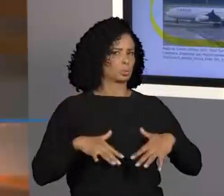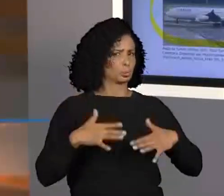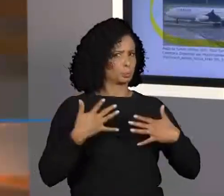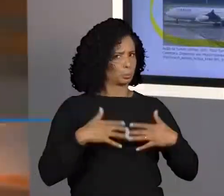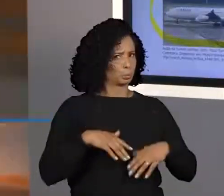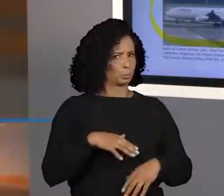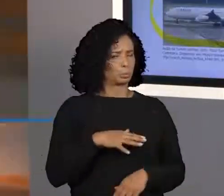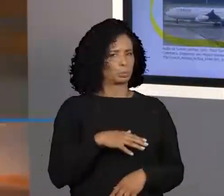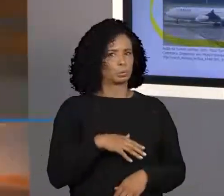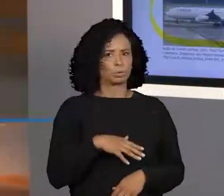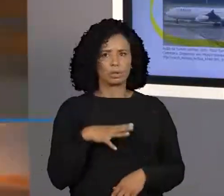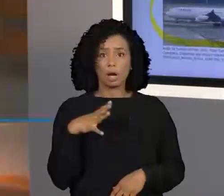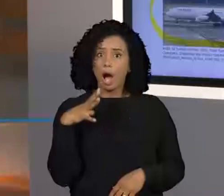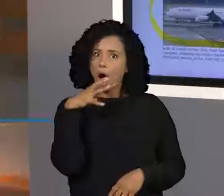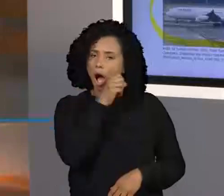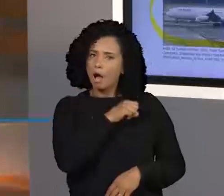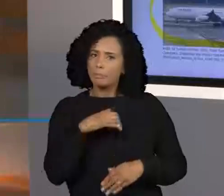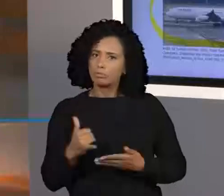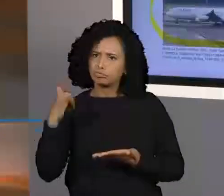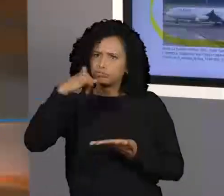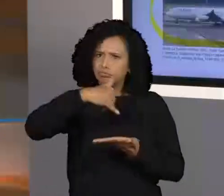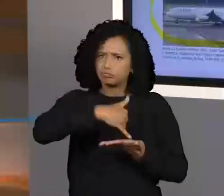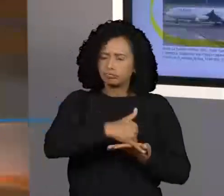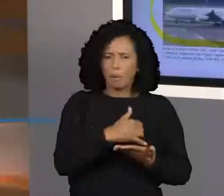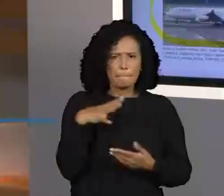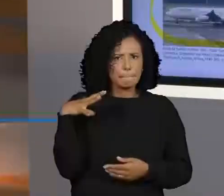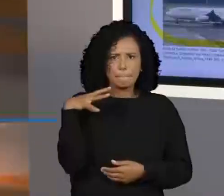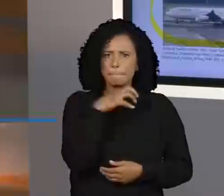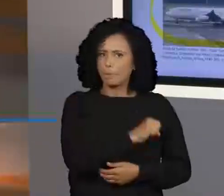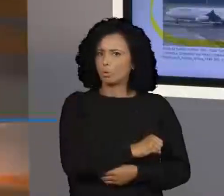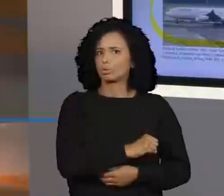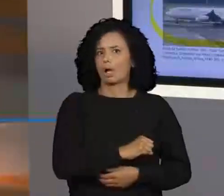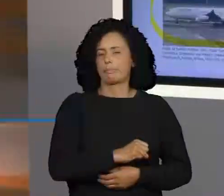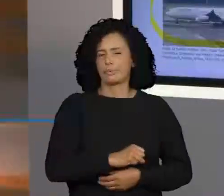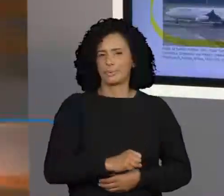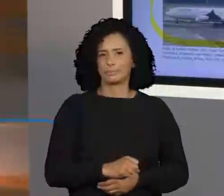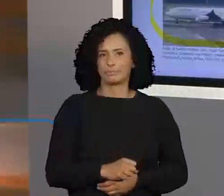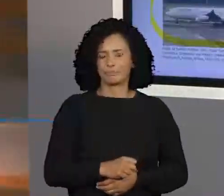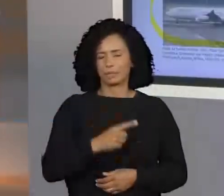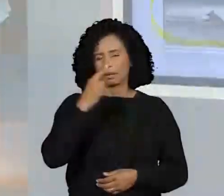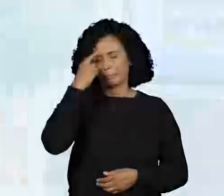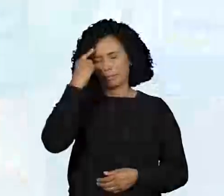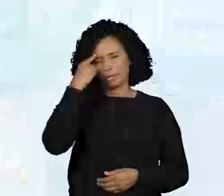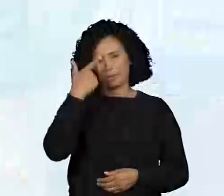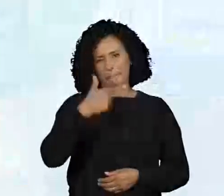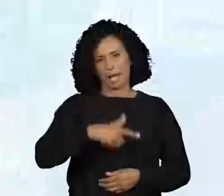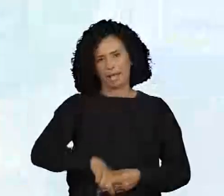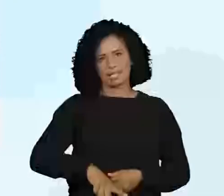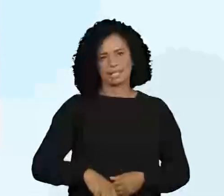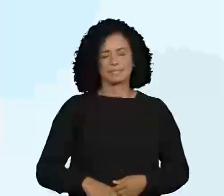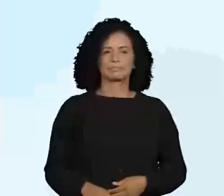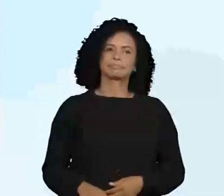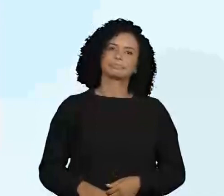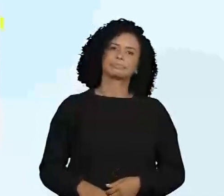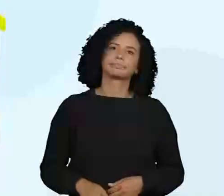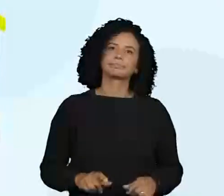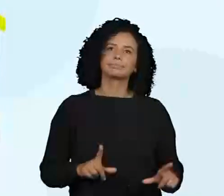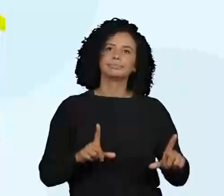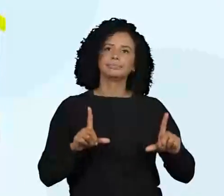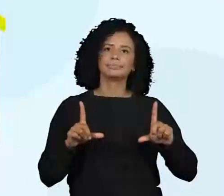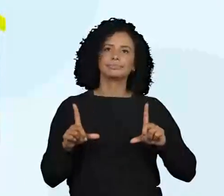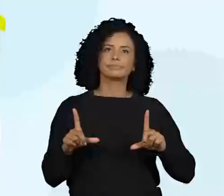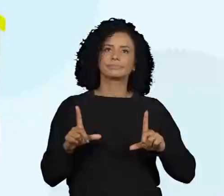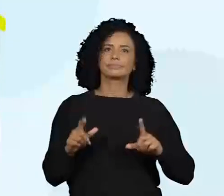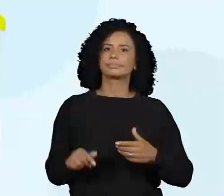avião é rápido e como é importante aí a utilização dele. Vamos pensar em mais uma aqui? Aqui a gente consegue ver na terceira